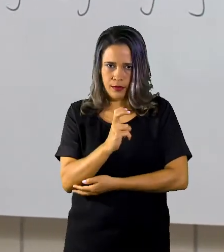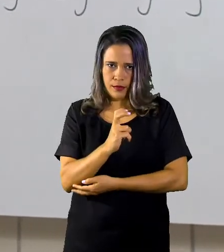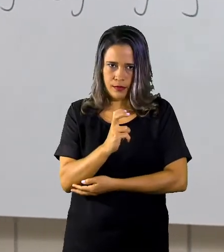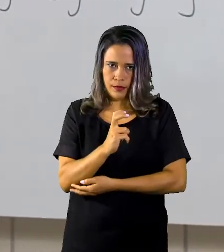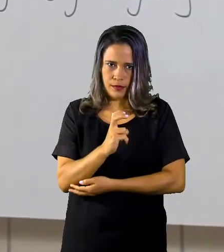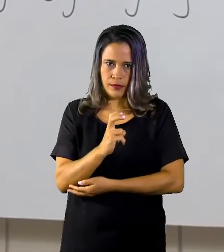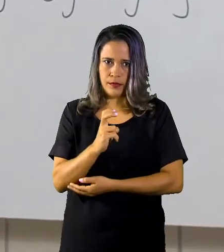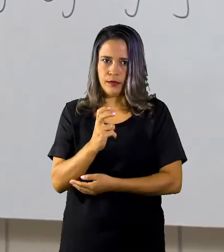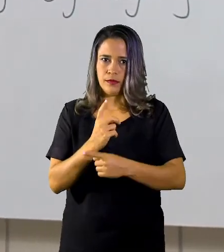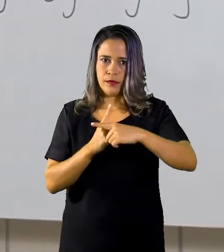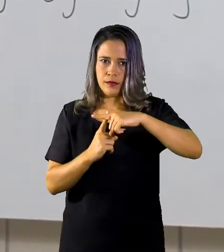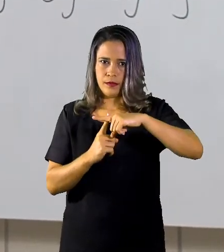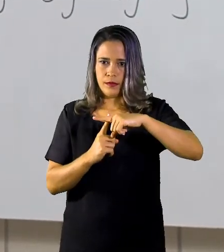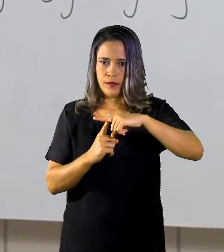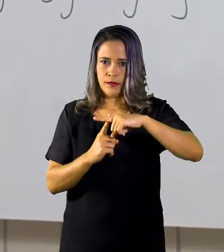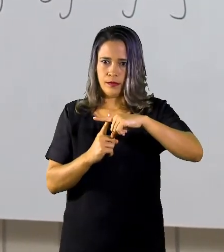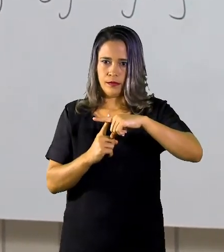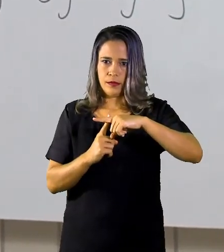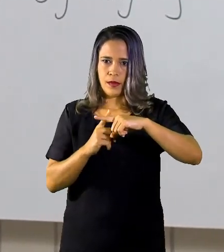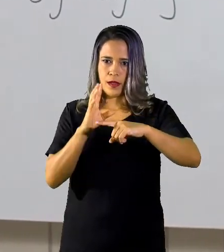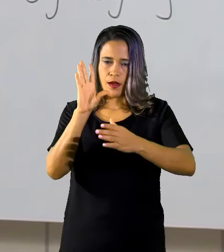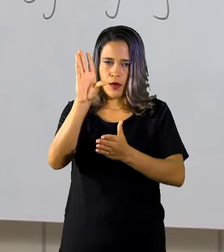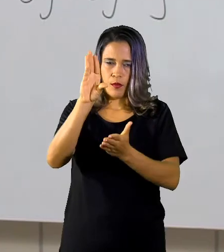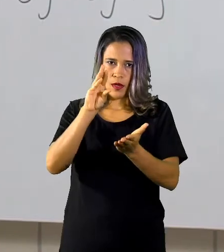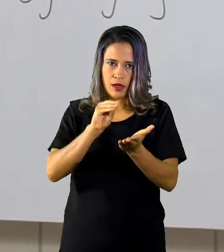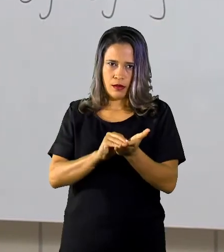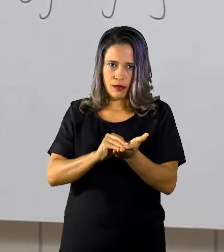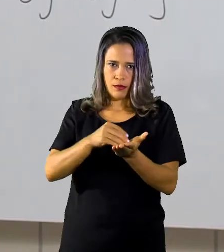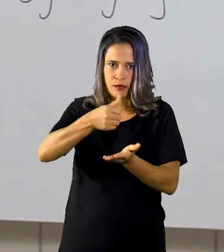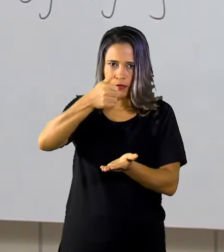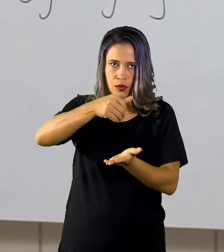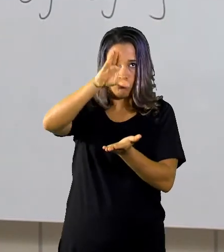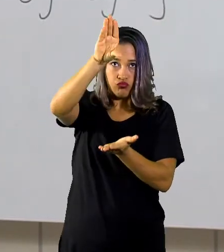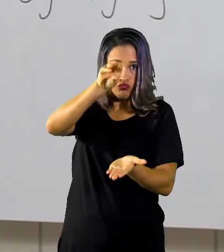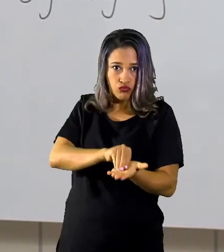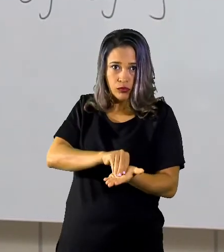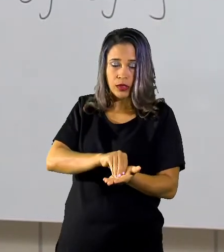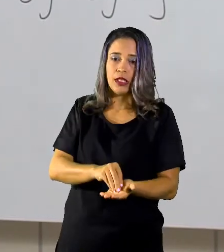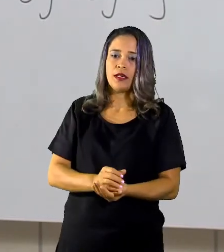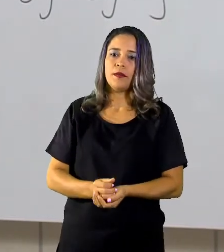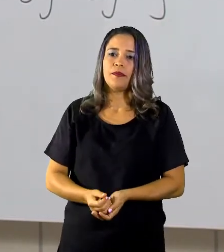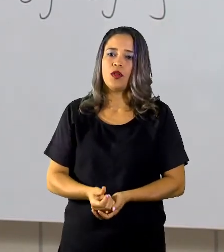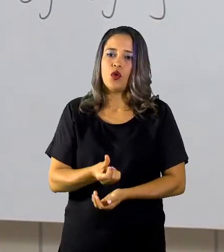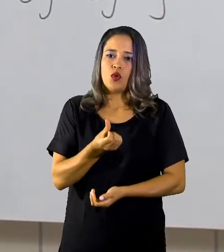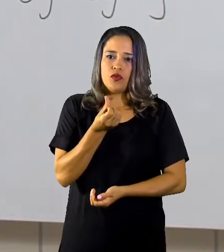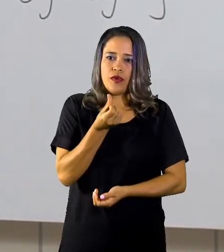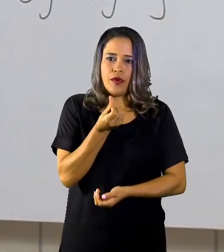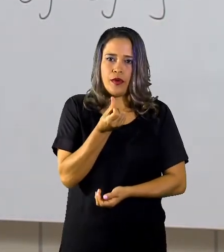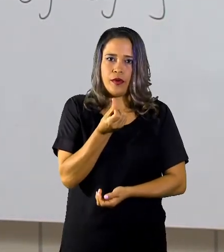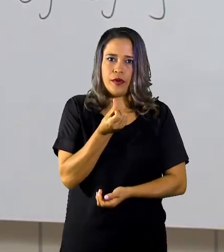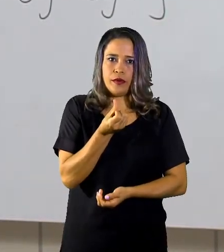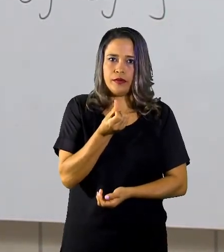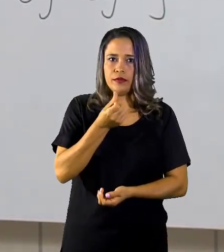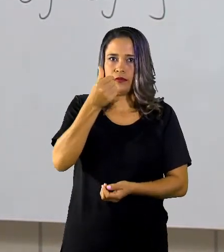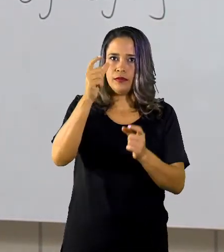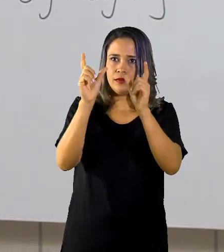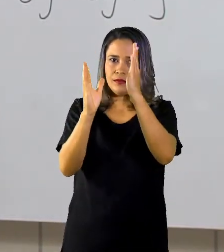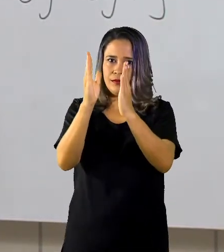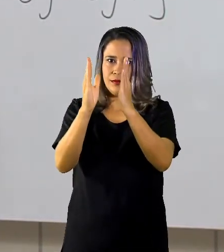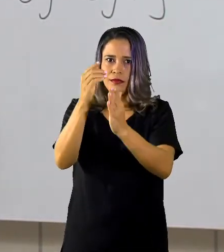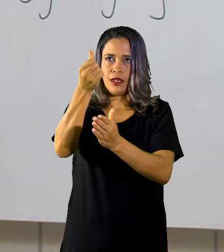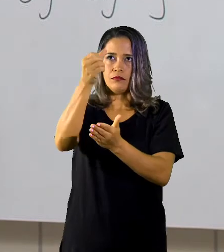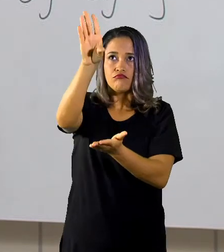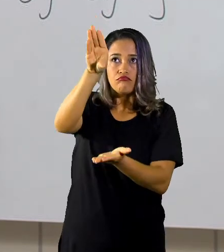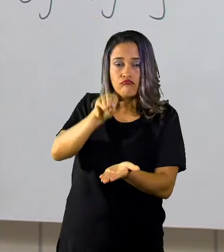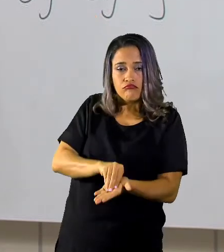5 mais, peguei o coeficiente do primeiro termo, 6, o coeficiente do segundo termo,